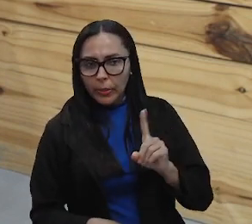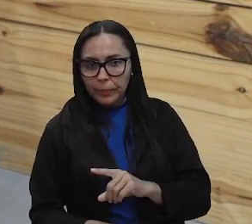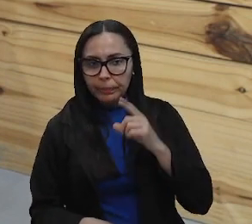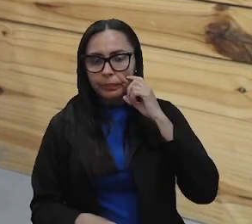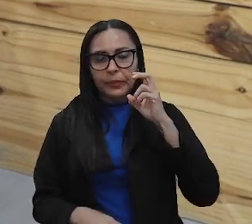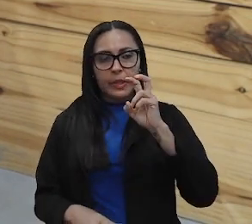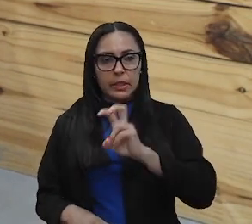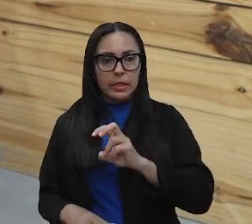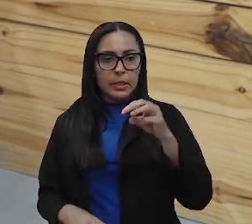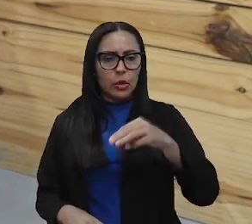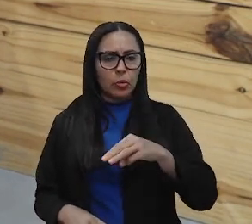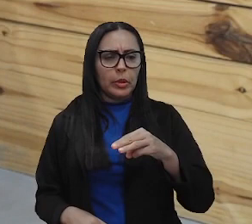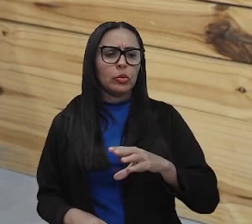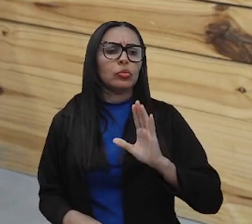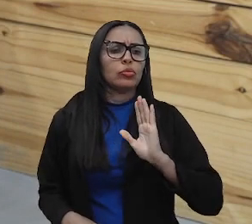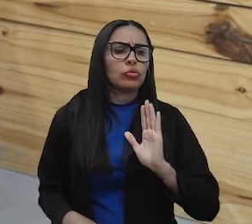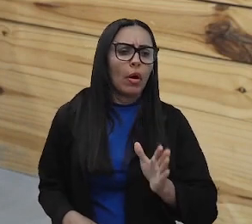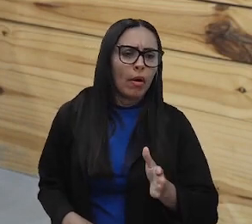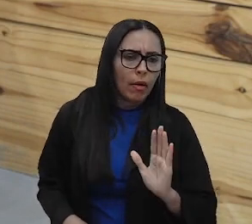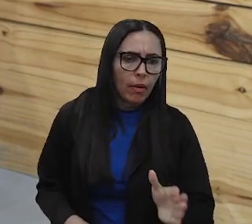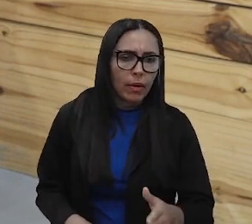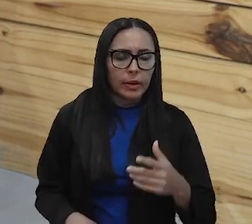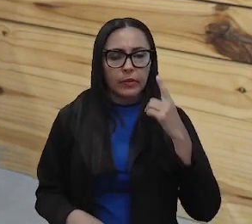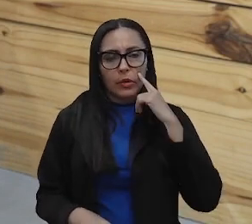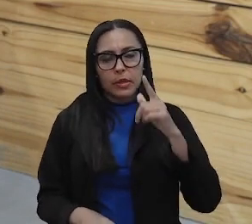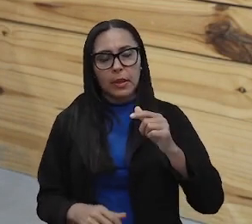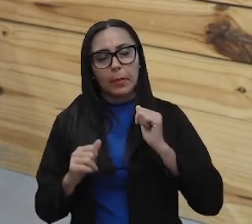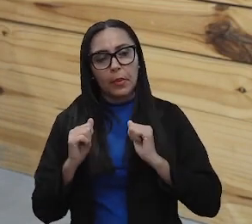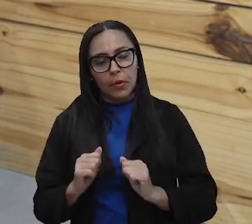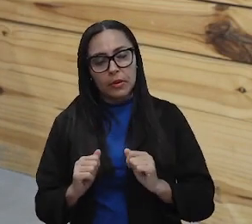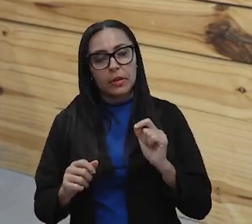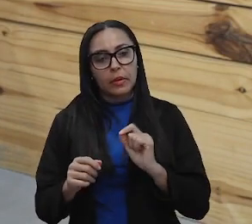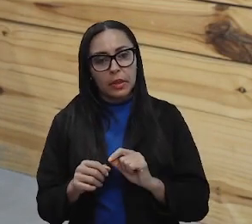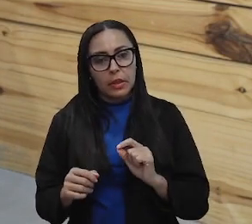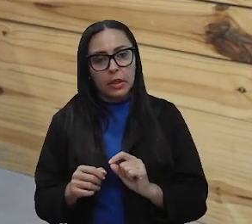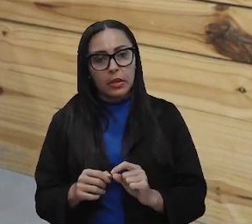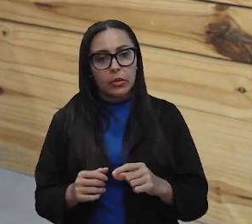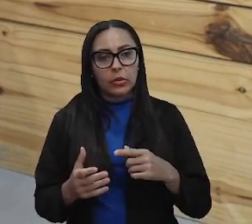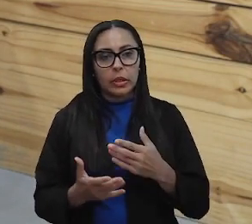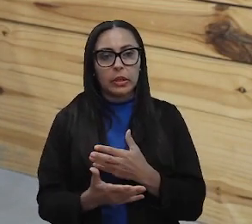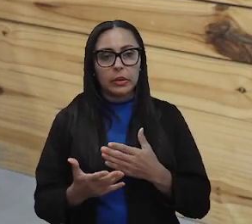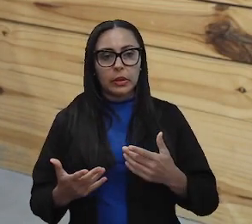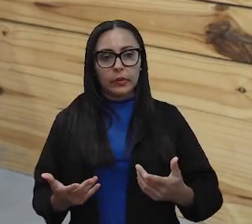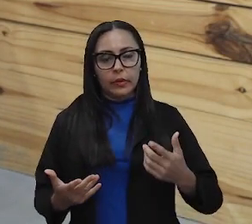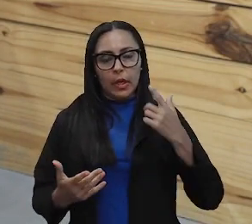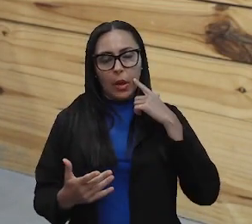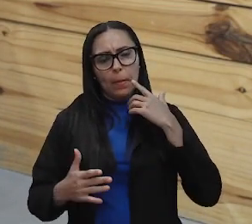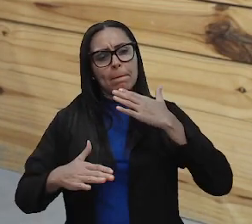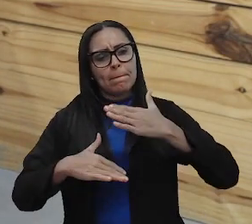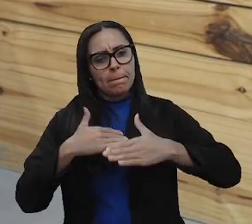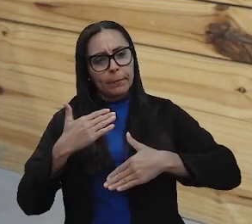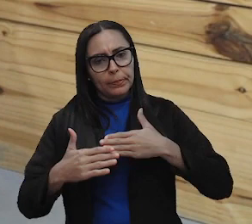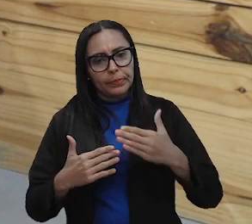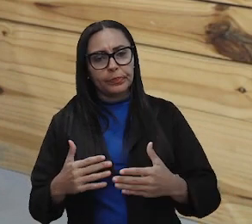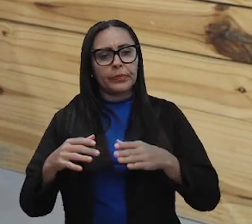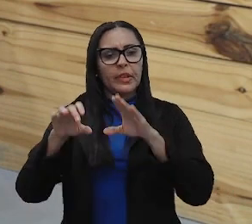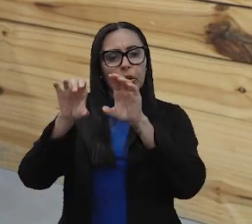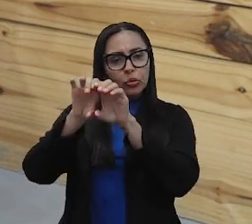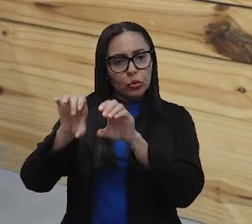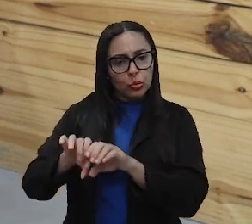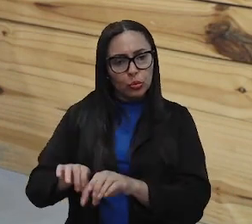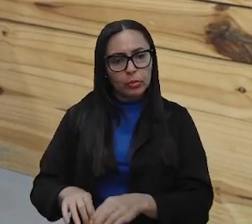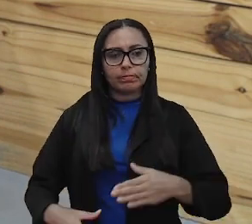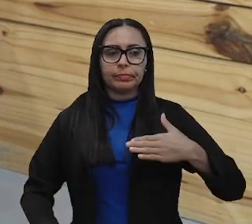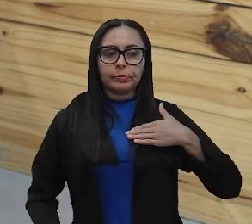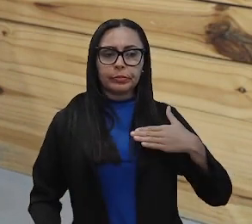minutos já é suficiente para que você possa fazer com que haja uma manipulação dessas estruturas